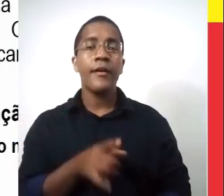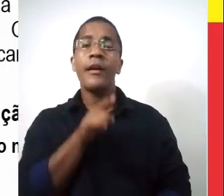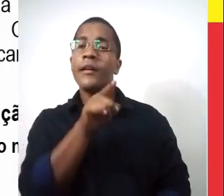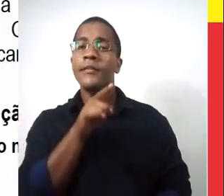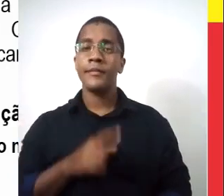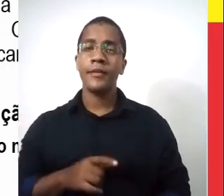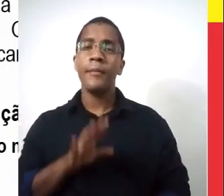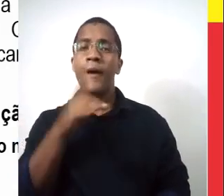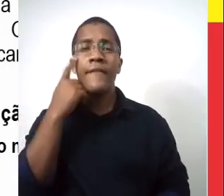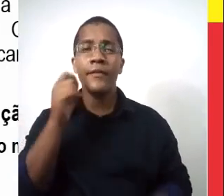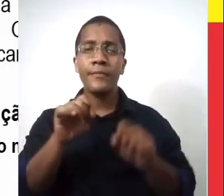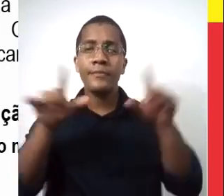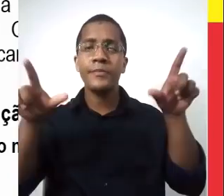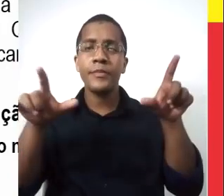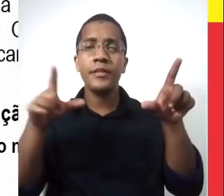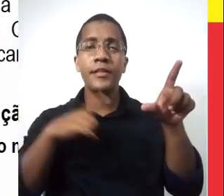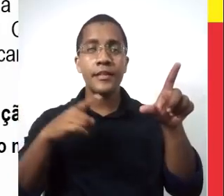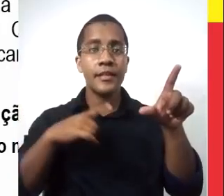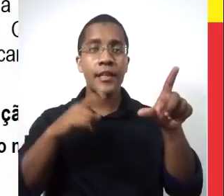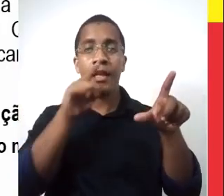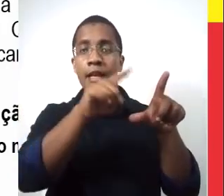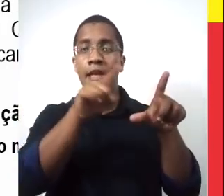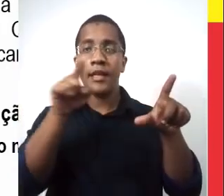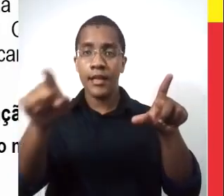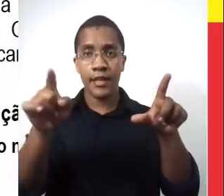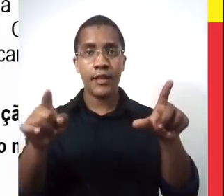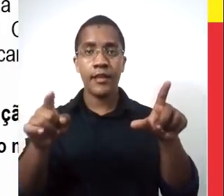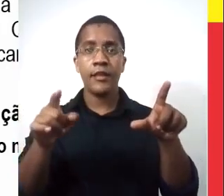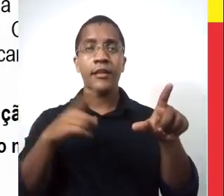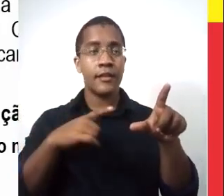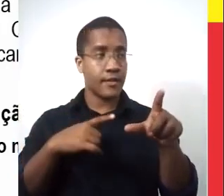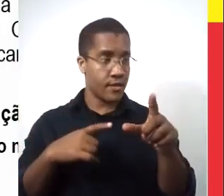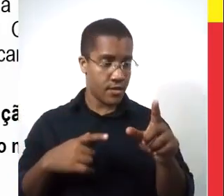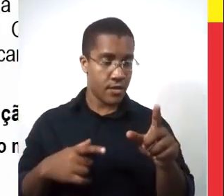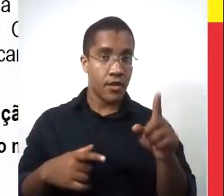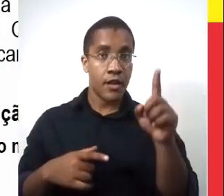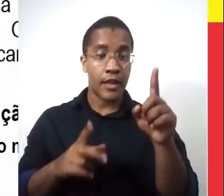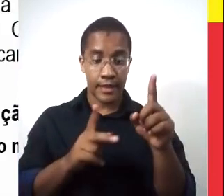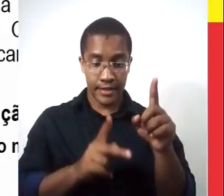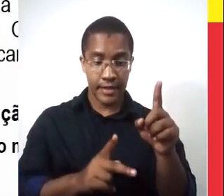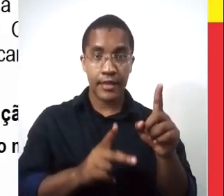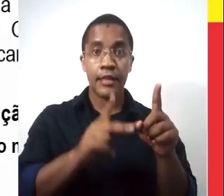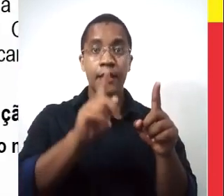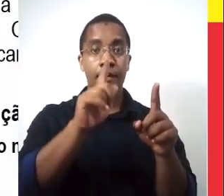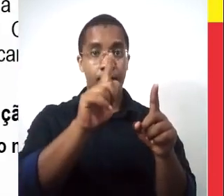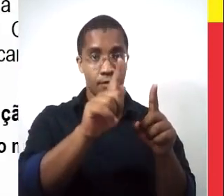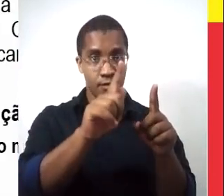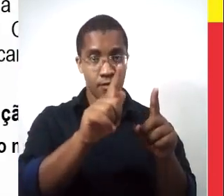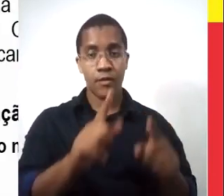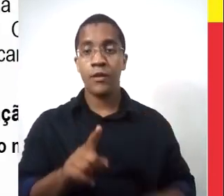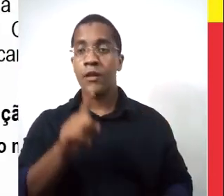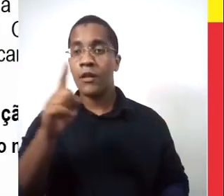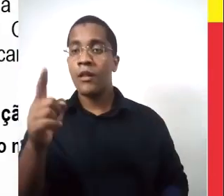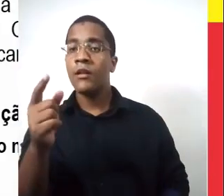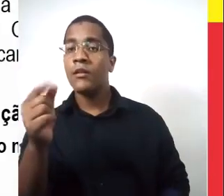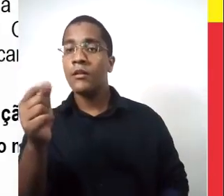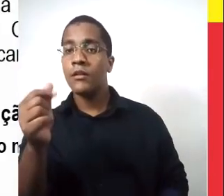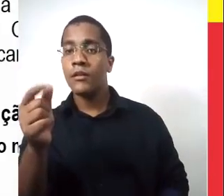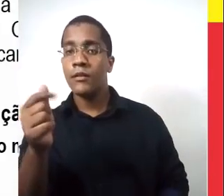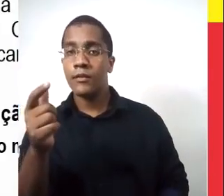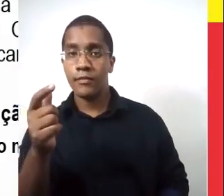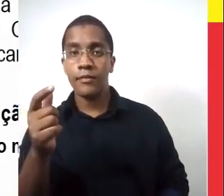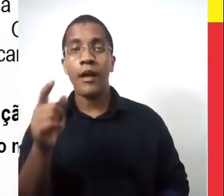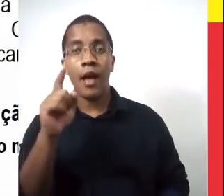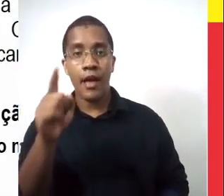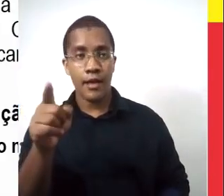de interdependência entre as grandezas, quantidade de quilograma de carne e o preço a pagar. Então,